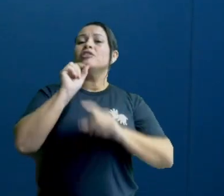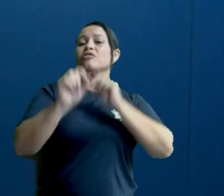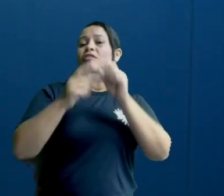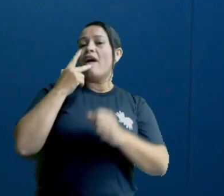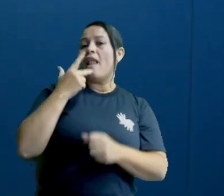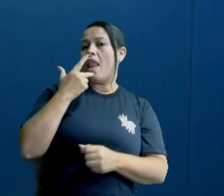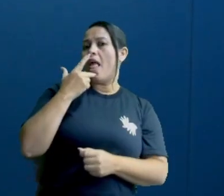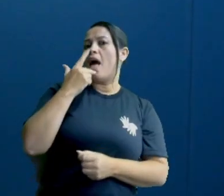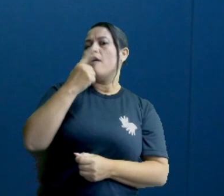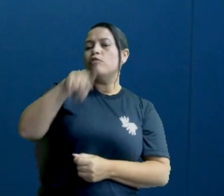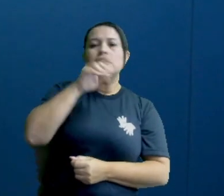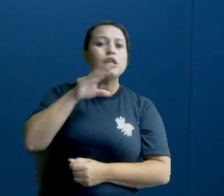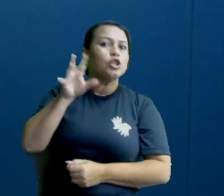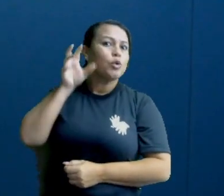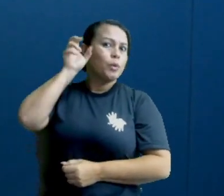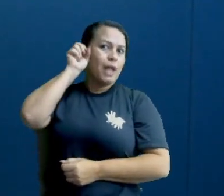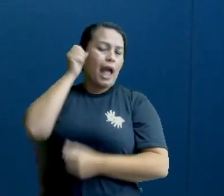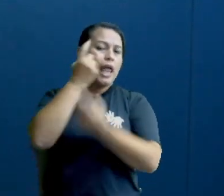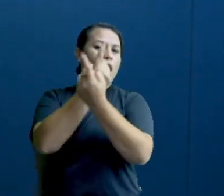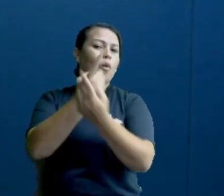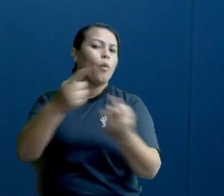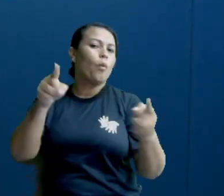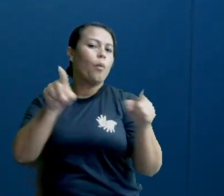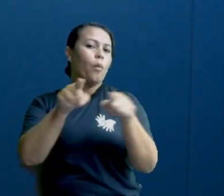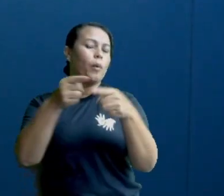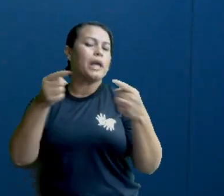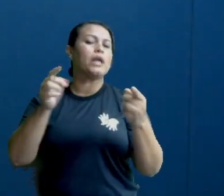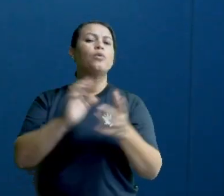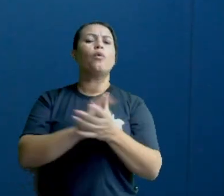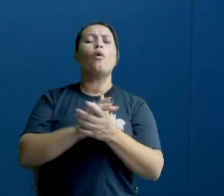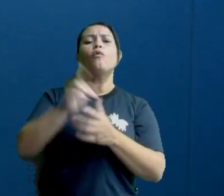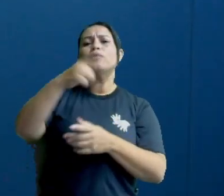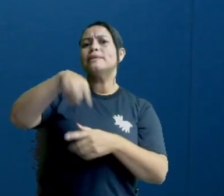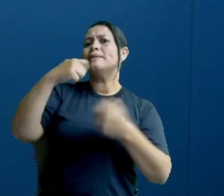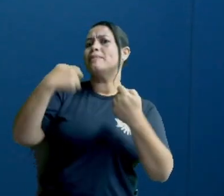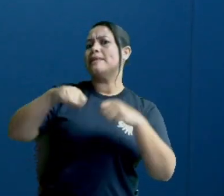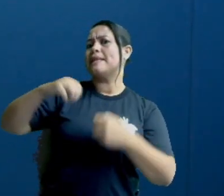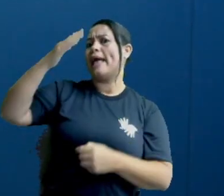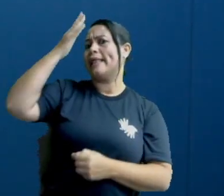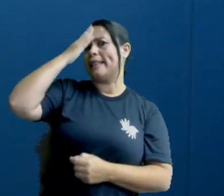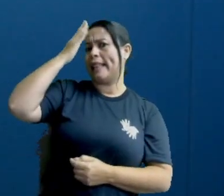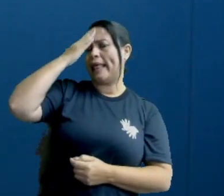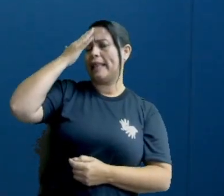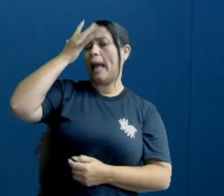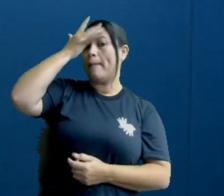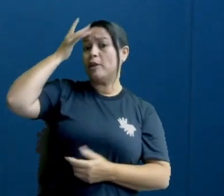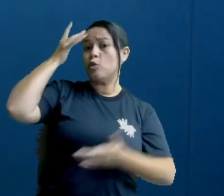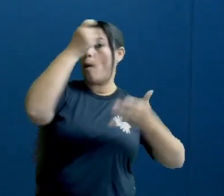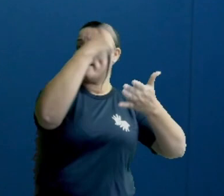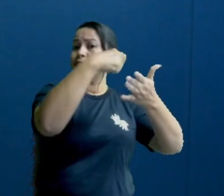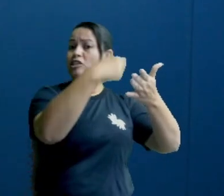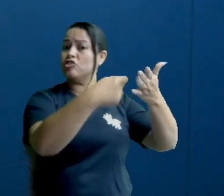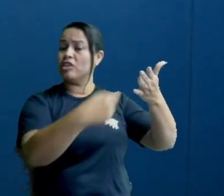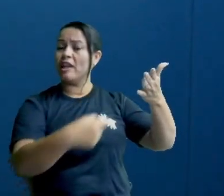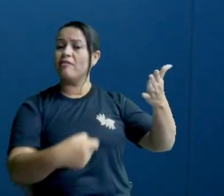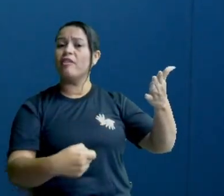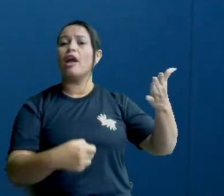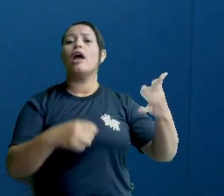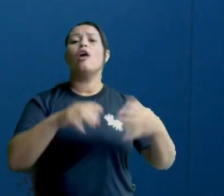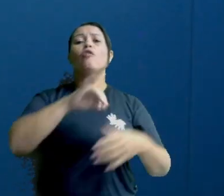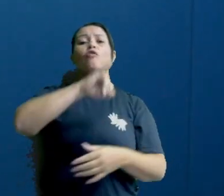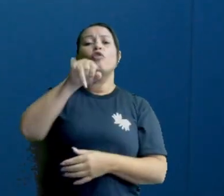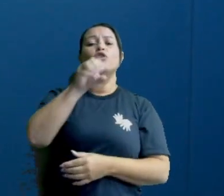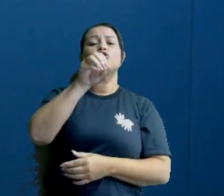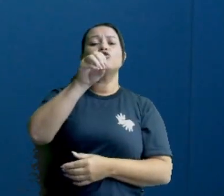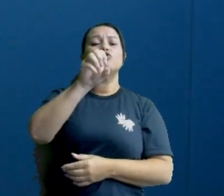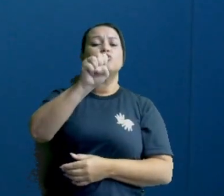vocês, antes de vocês escutarem o hino, vocês precisam entender que quem escreveu esse hino foi